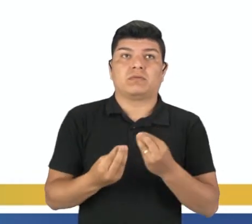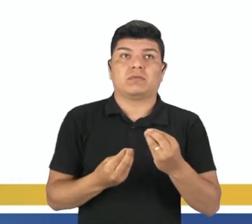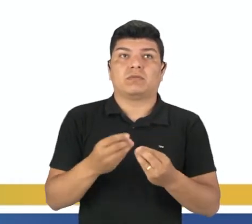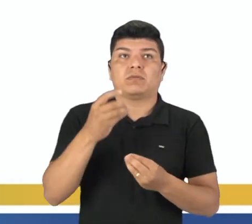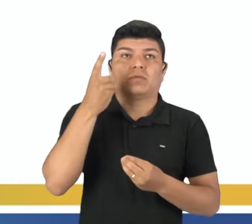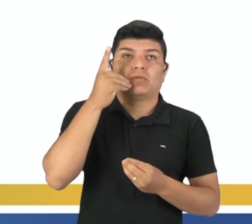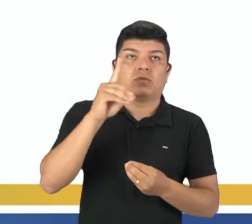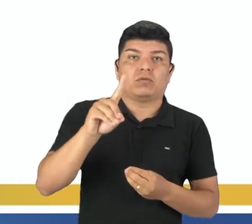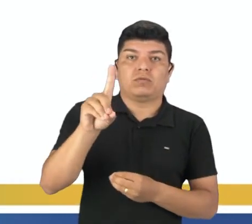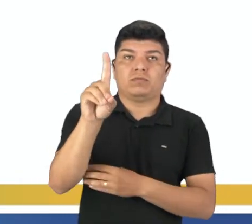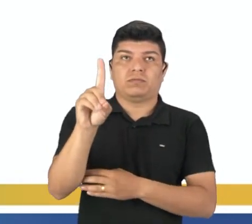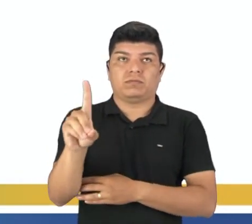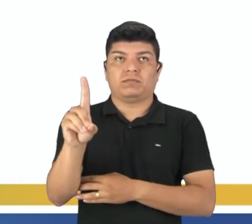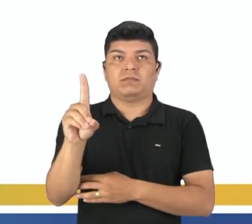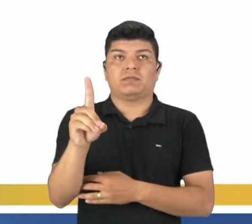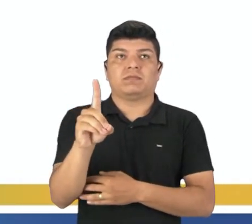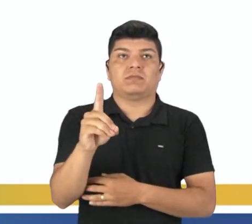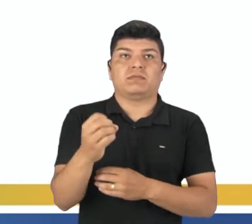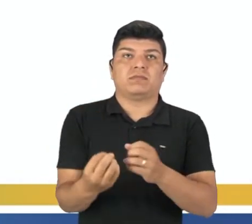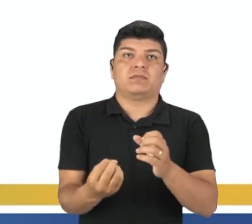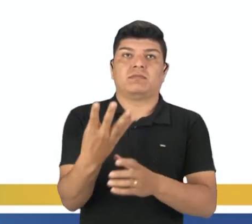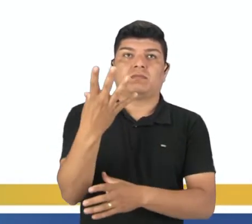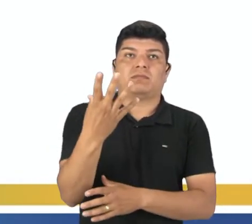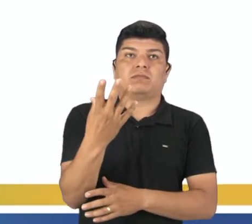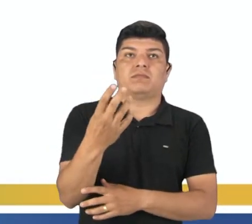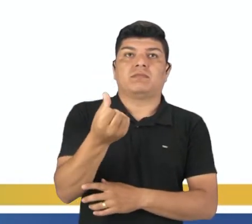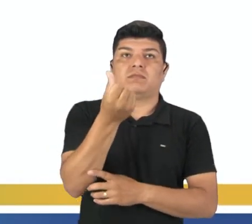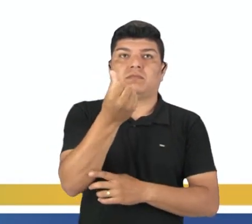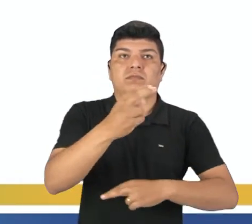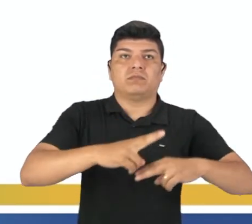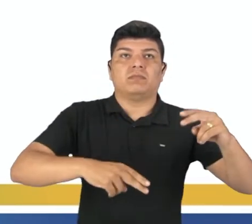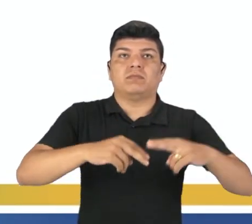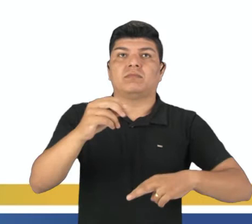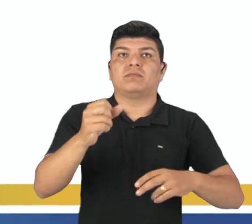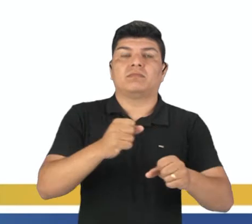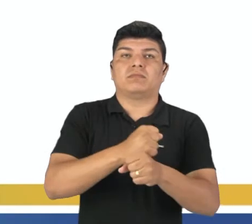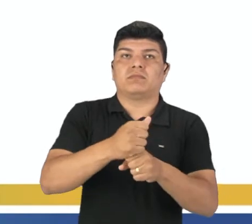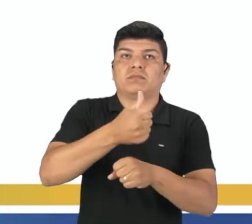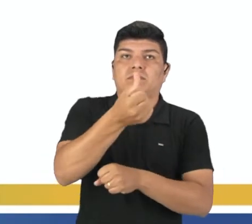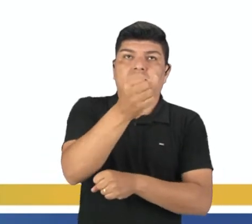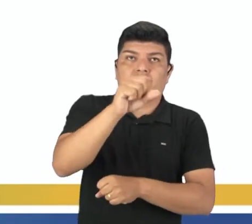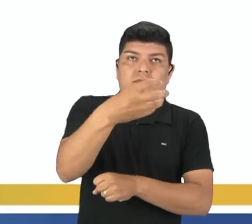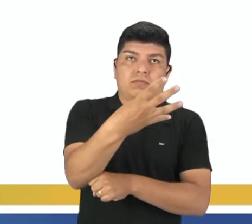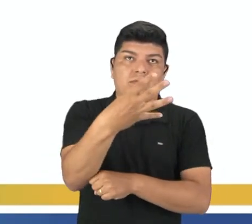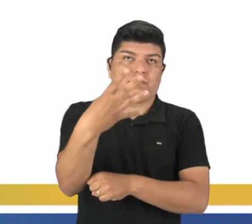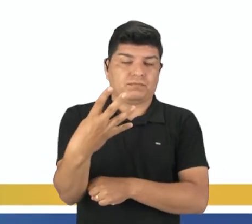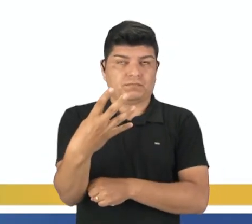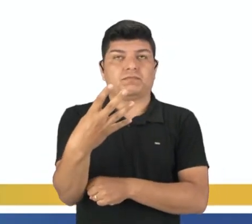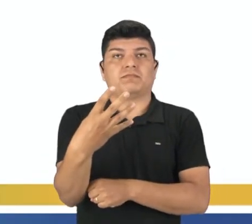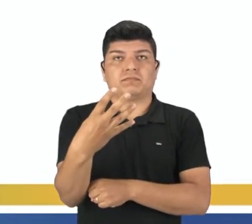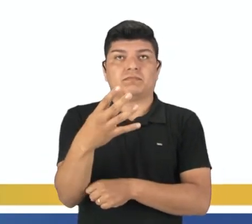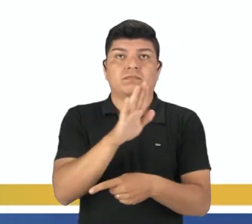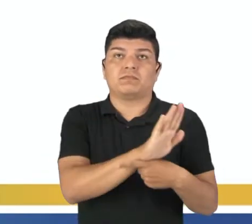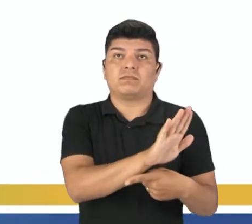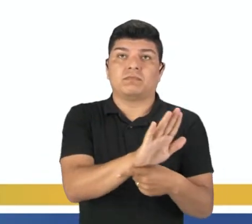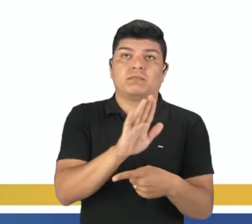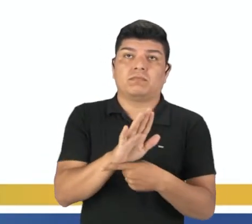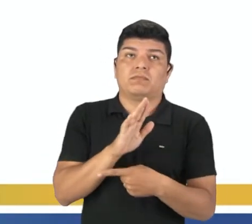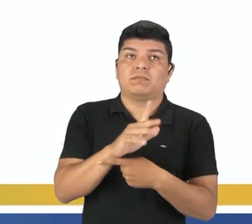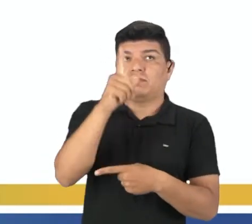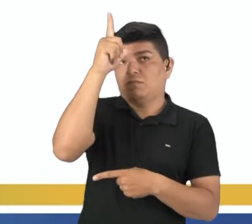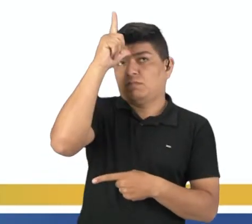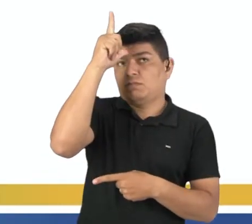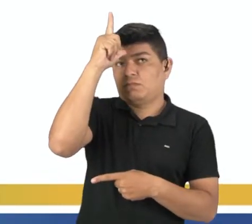realizado em 6 de julho de 1944, abriu uma nova fase de guerra dos aliados contra os nazistas e aumentou a pressão sobre